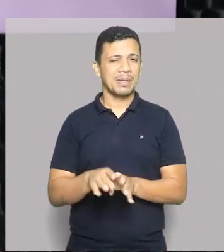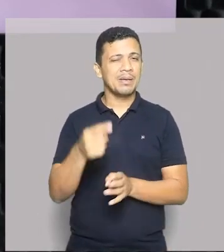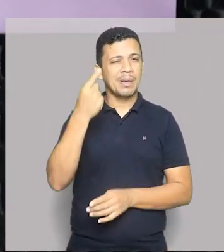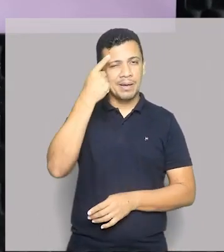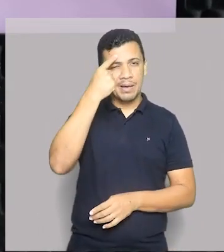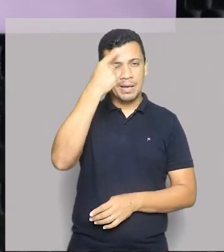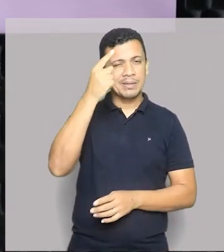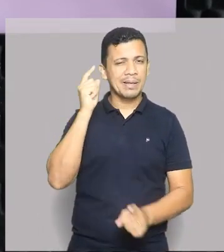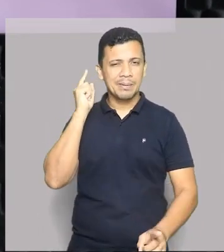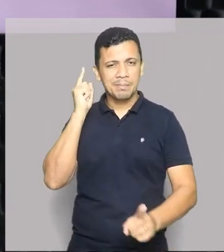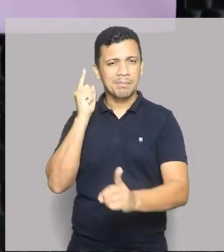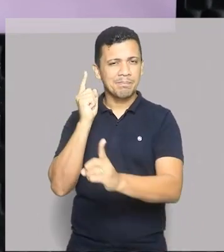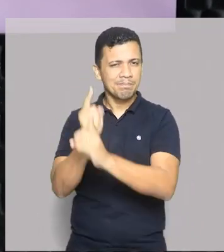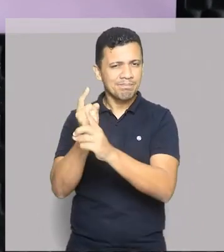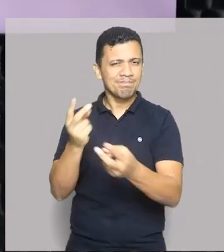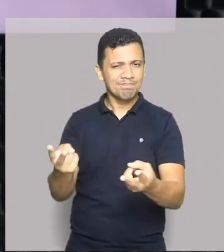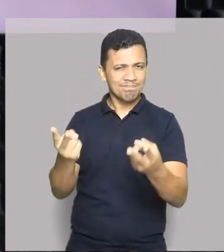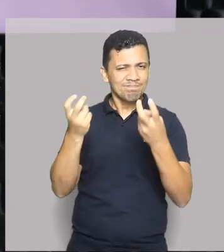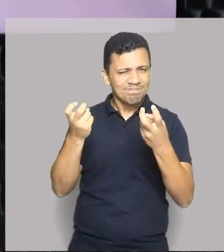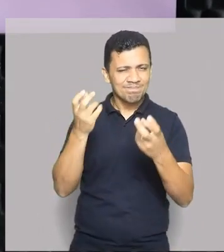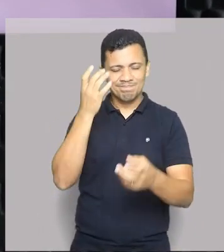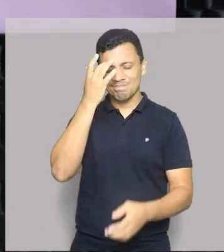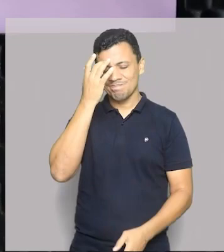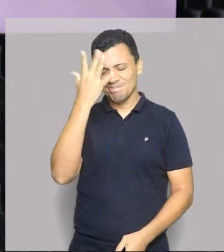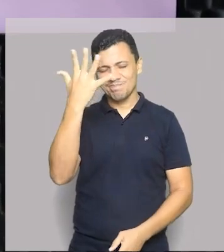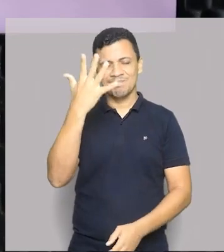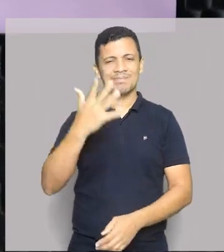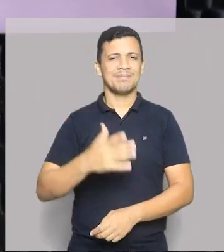identificada, certo? Vamos lá, então?